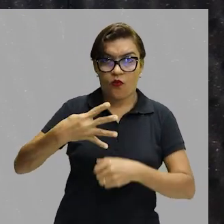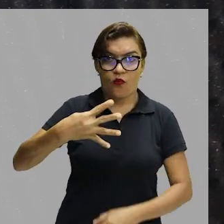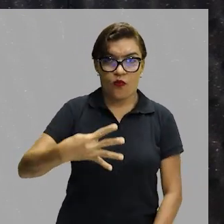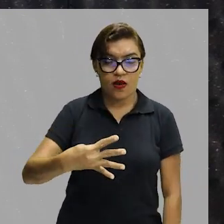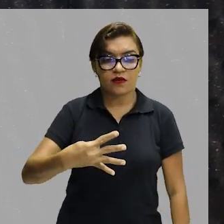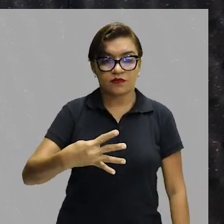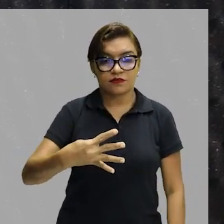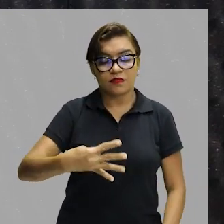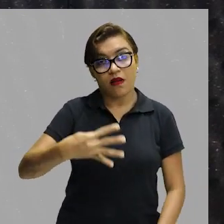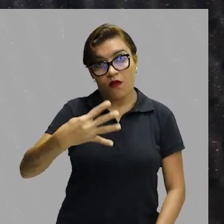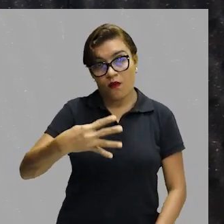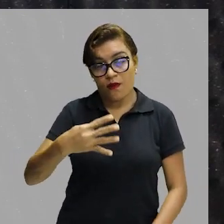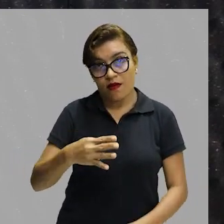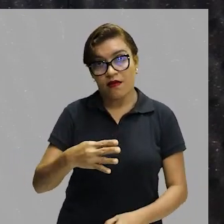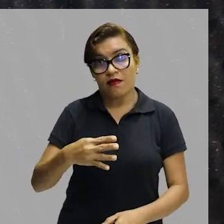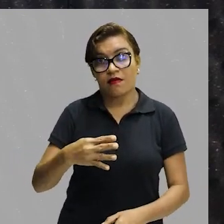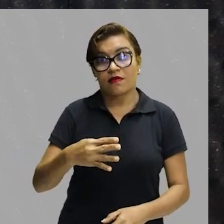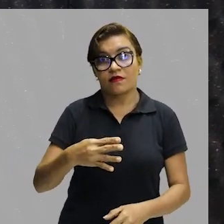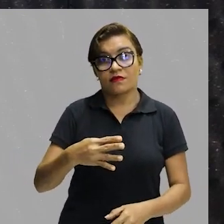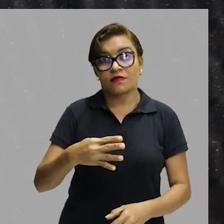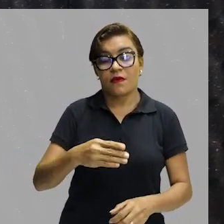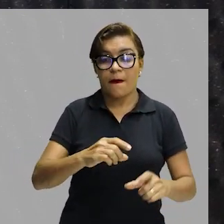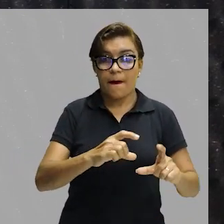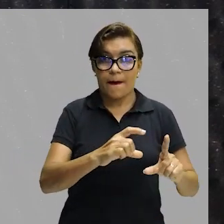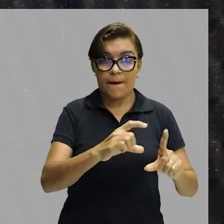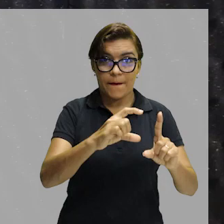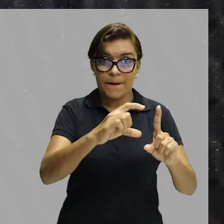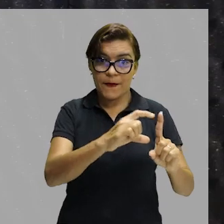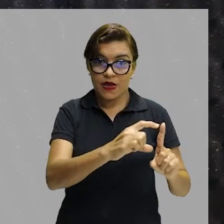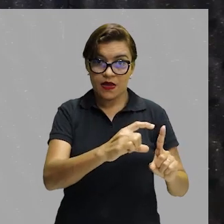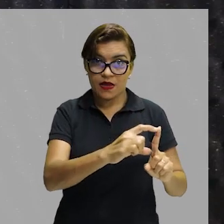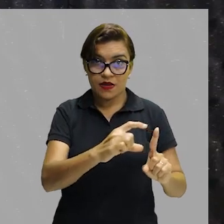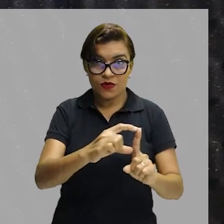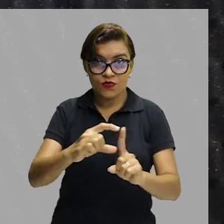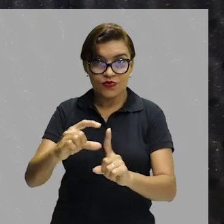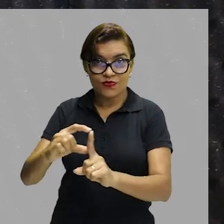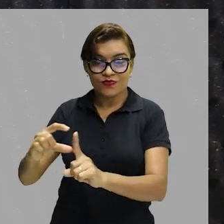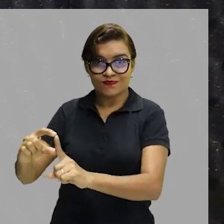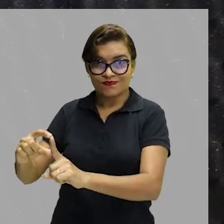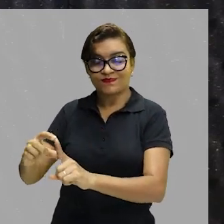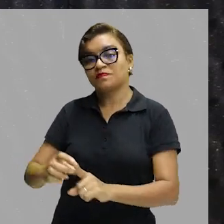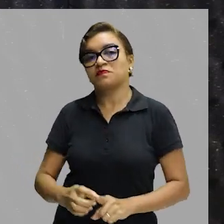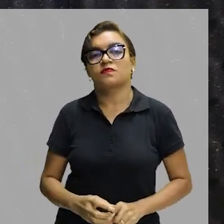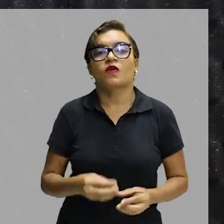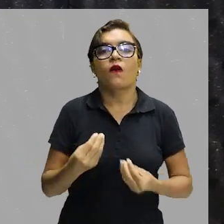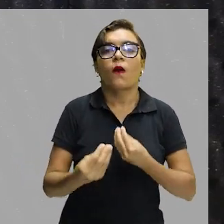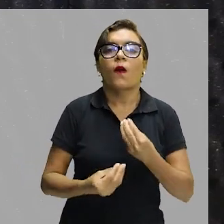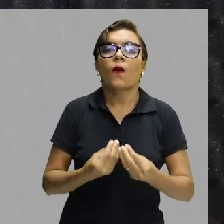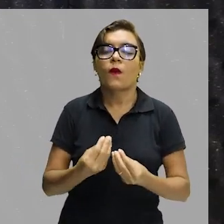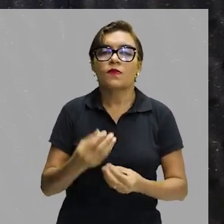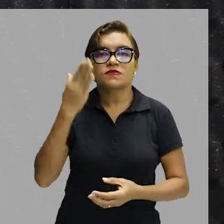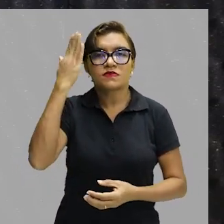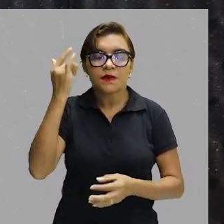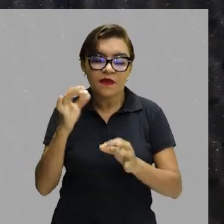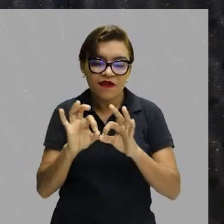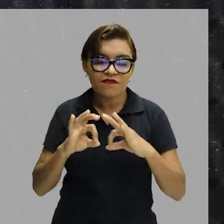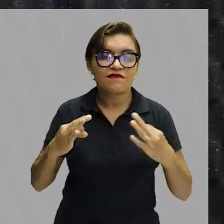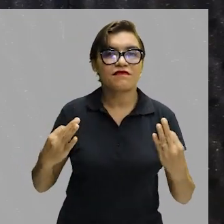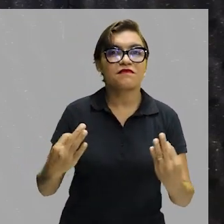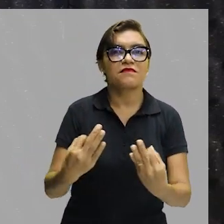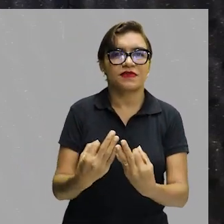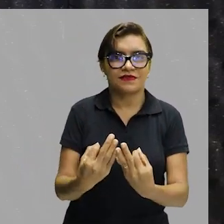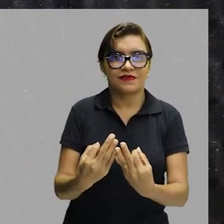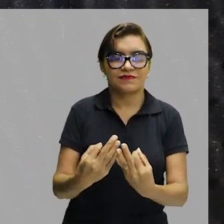estar no quarto período. Quarto período. Agora, para sabermos a família, então a gente